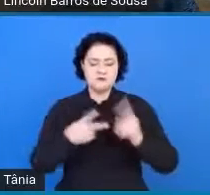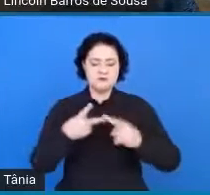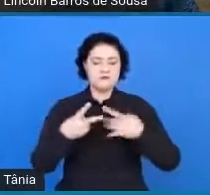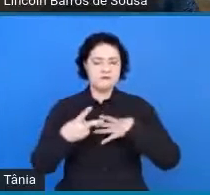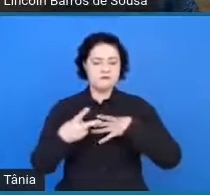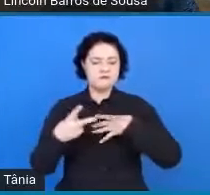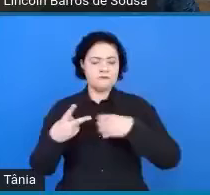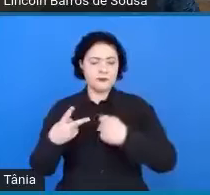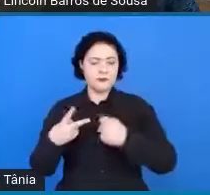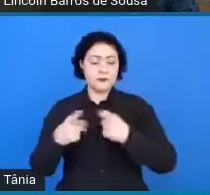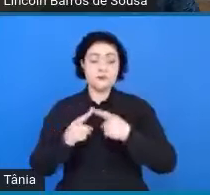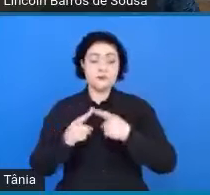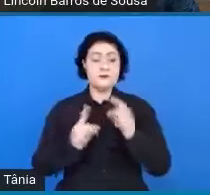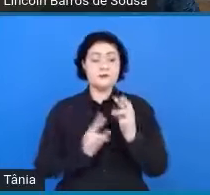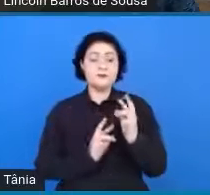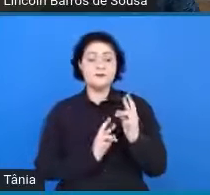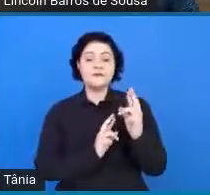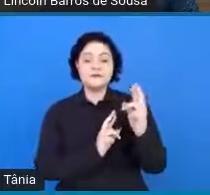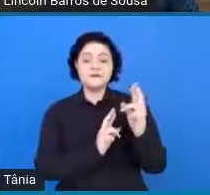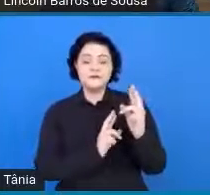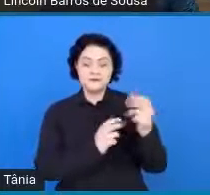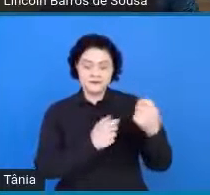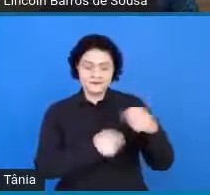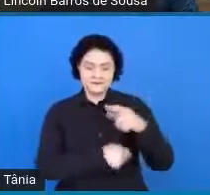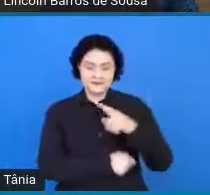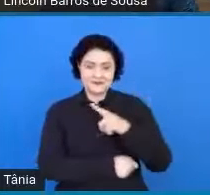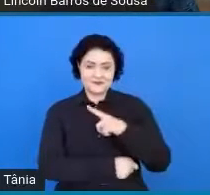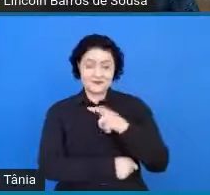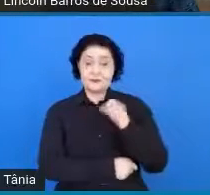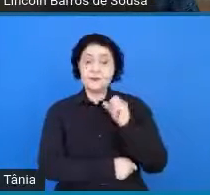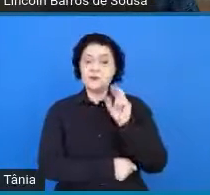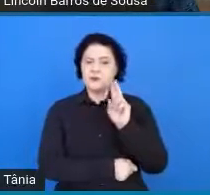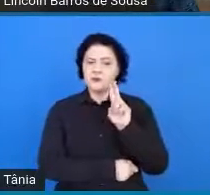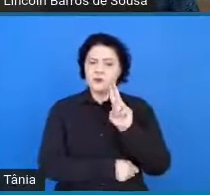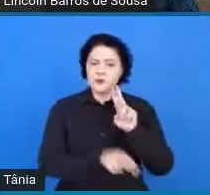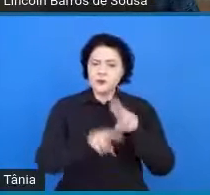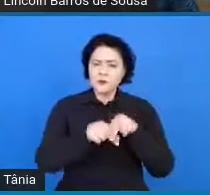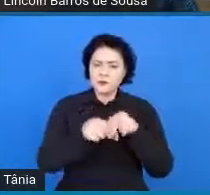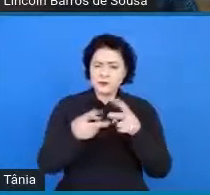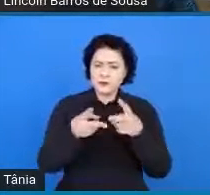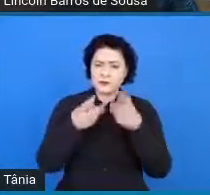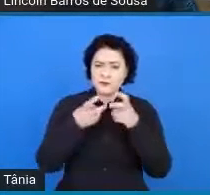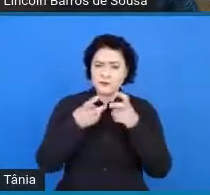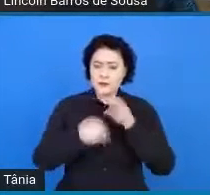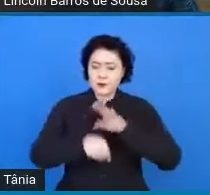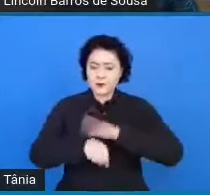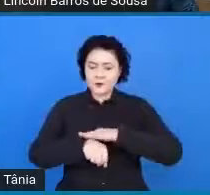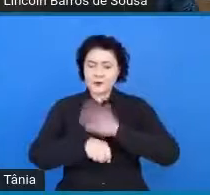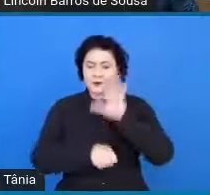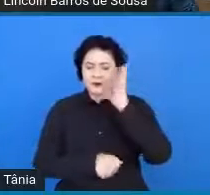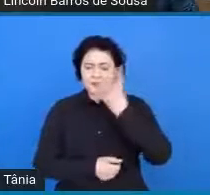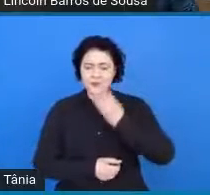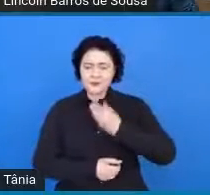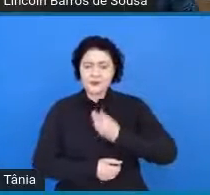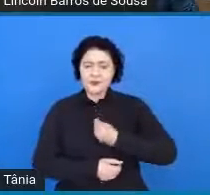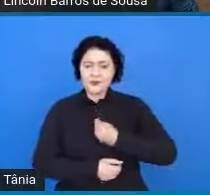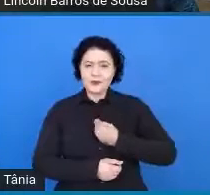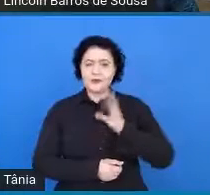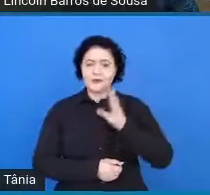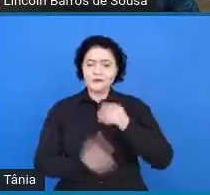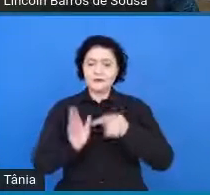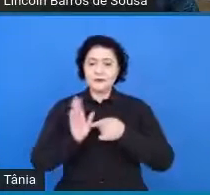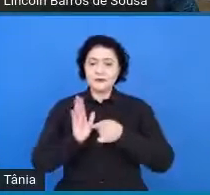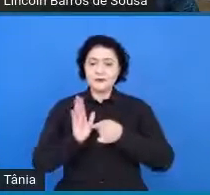forma esperançosa se vocês perceberem o Momento Espírita ele sempre Traz esse tom de esperança